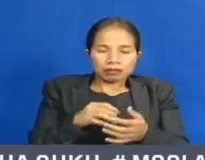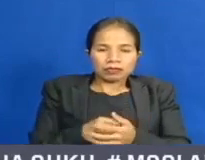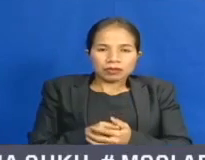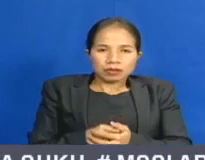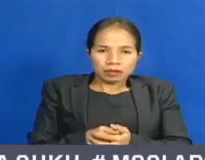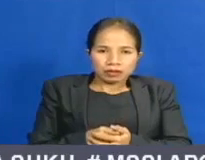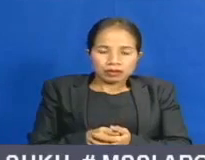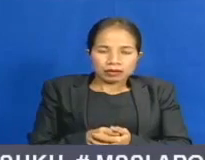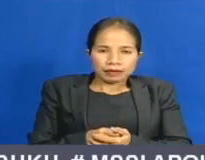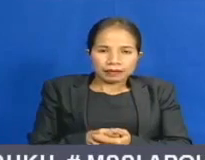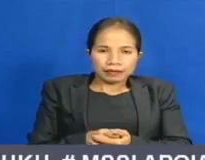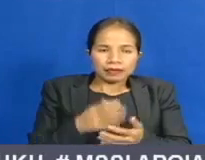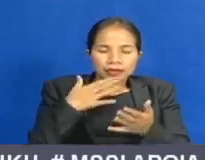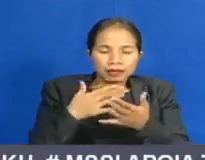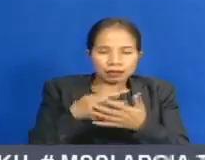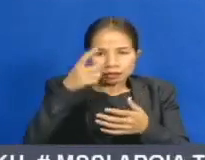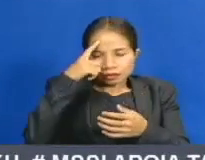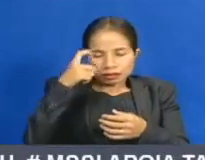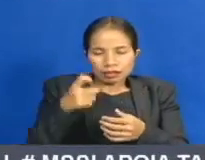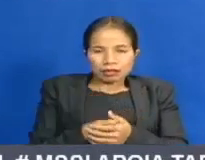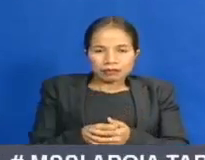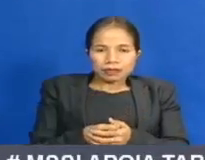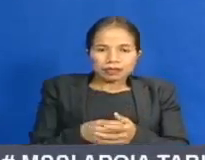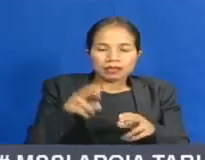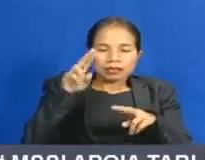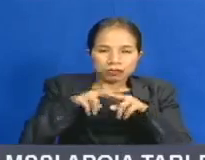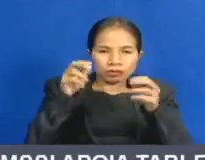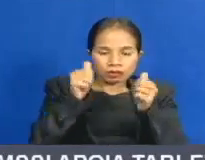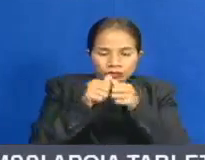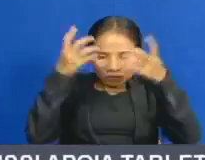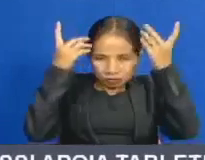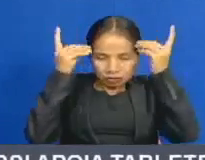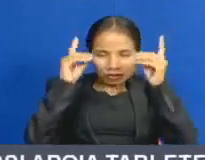sefriaxone resistensia ona tambane sira setur hamutuk hodi